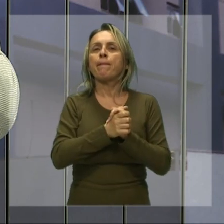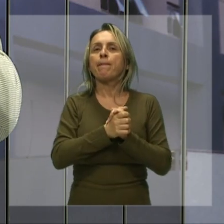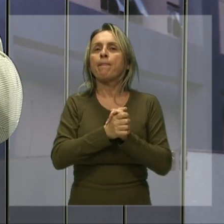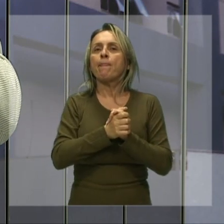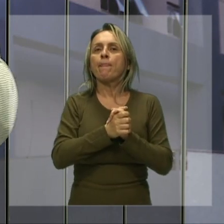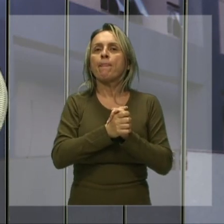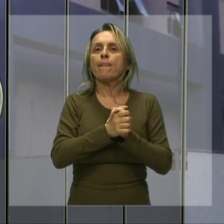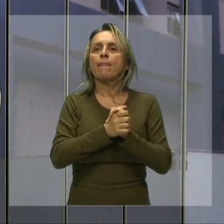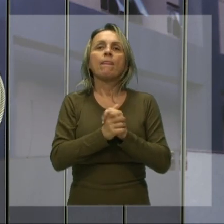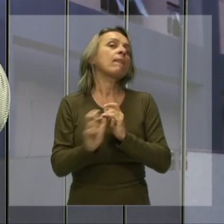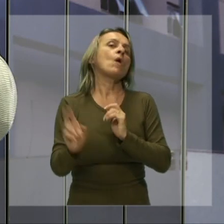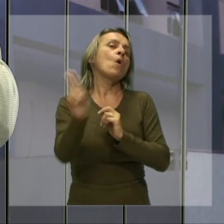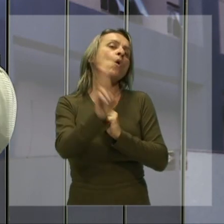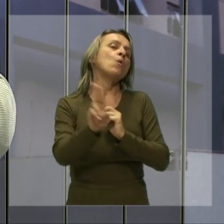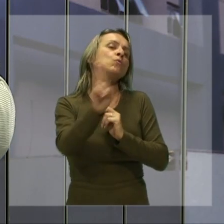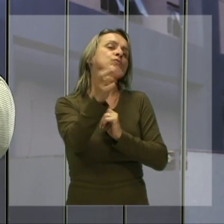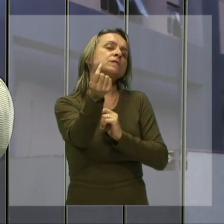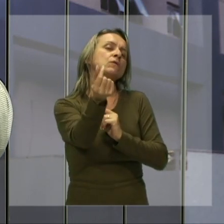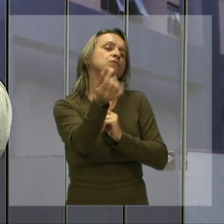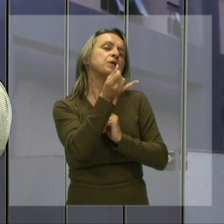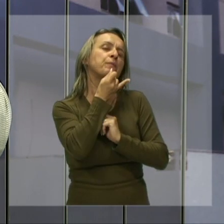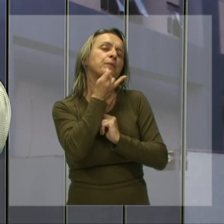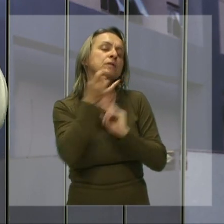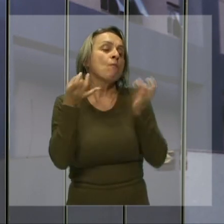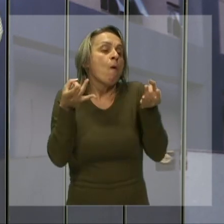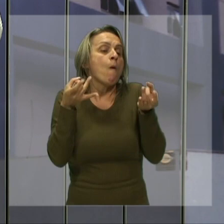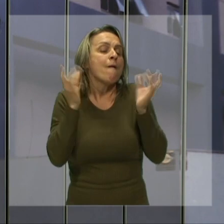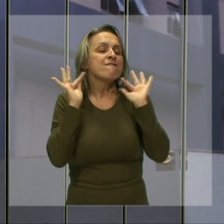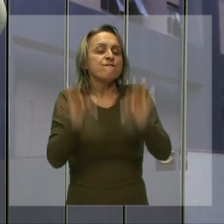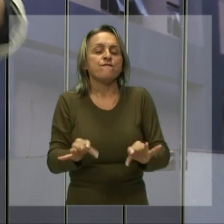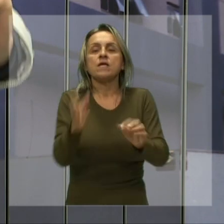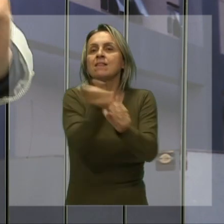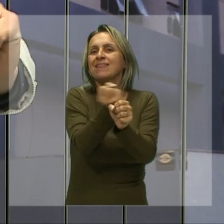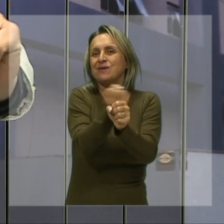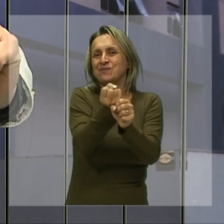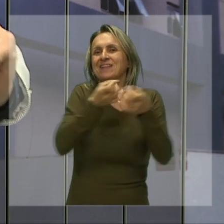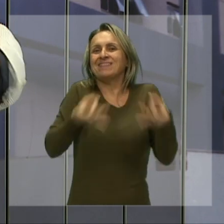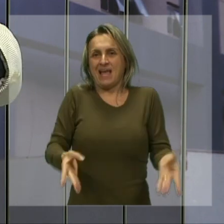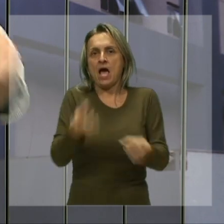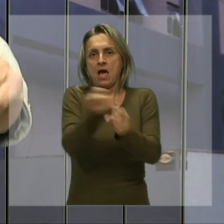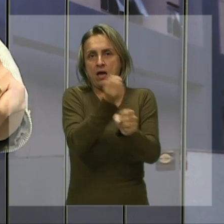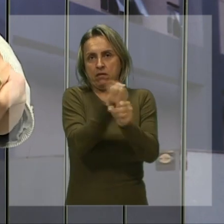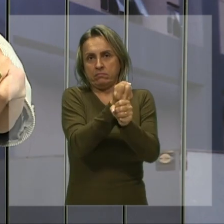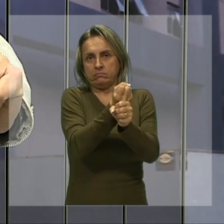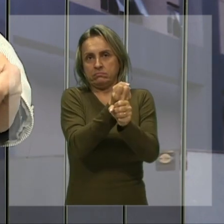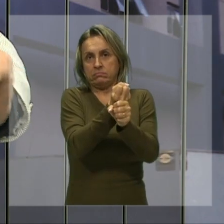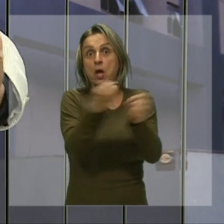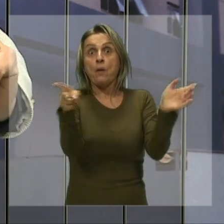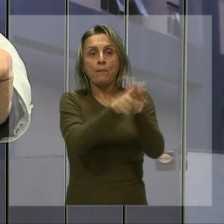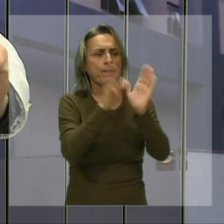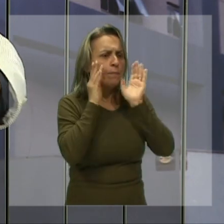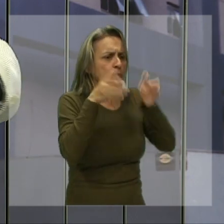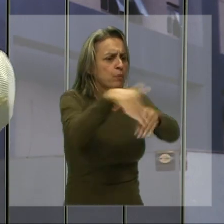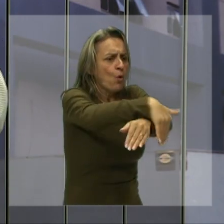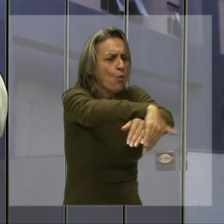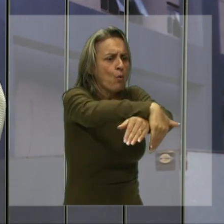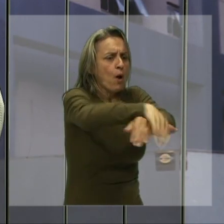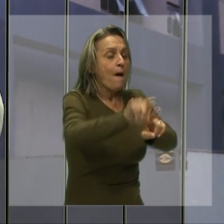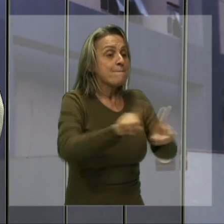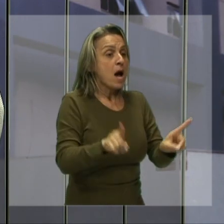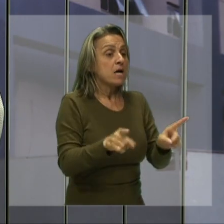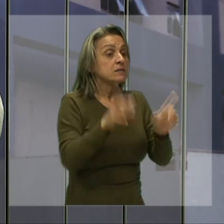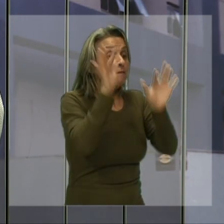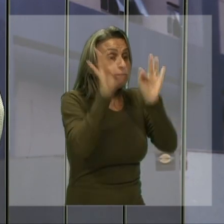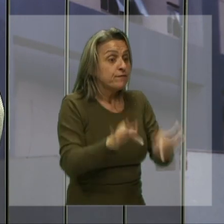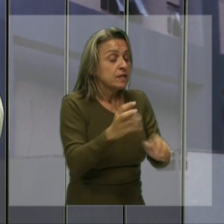utilizar um dinheiro que no final do ano está sobrando na obras. Estava alocado esse dinheiro para ruas. Chega final do ano, sobrou